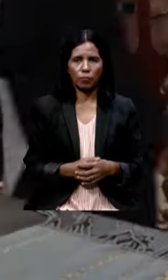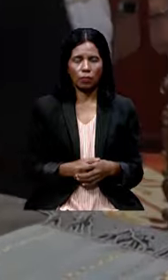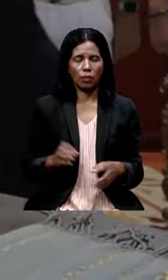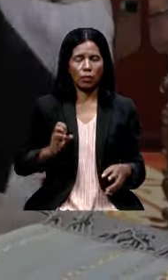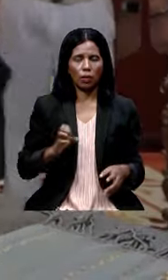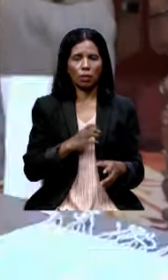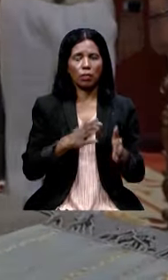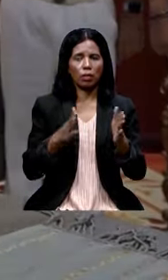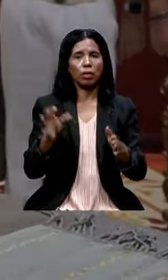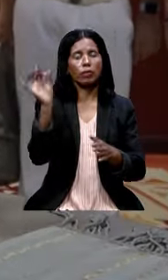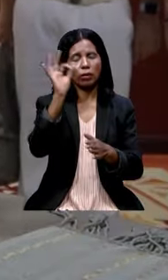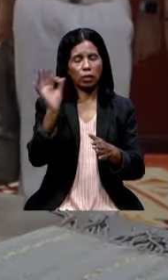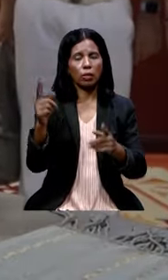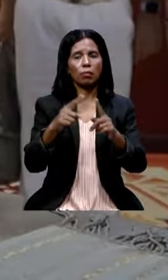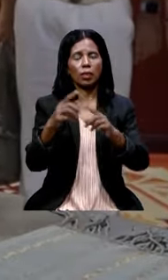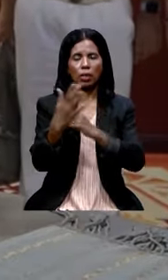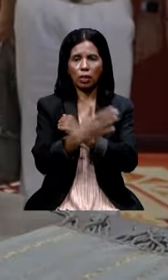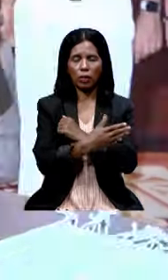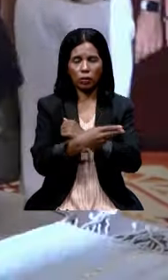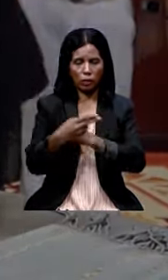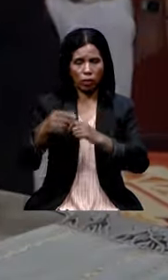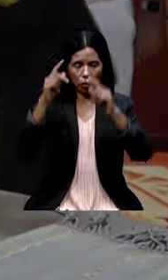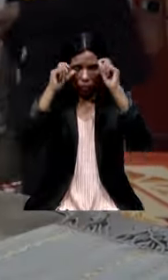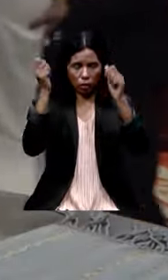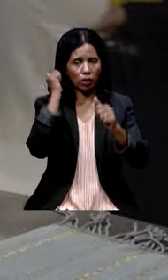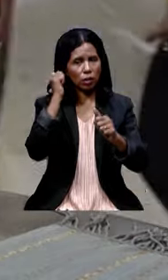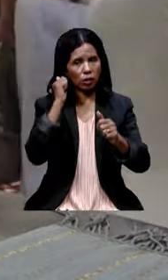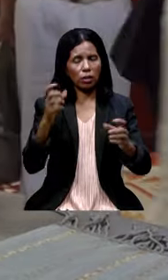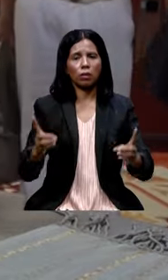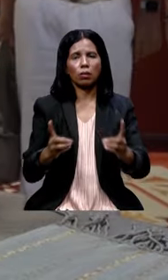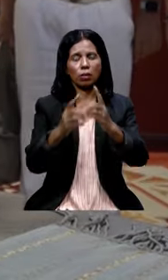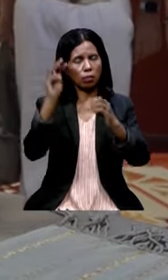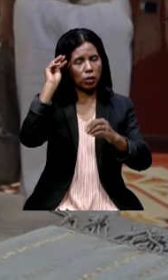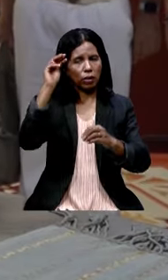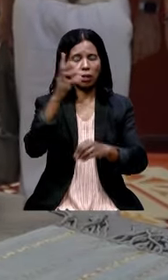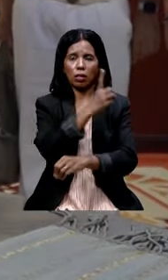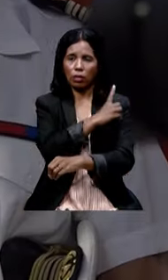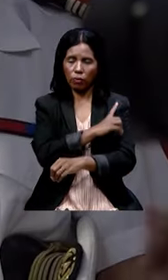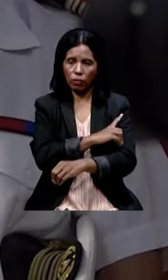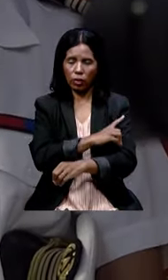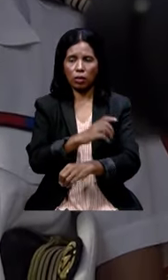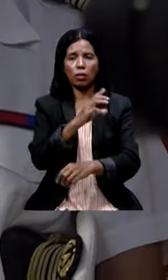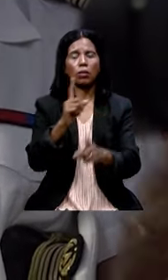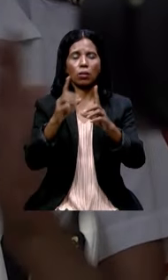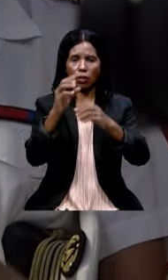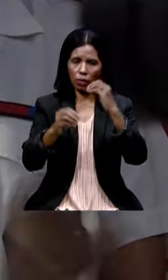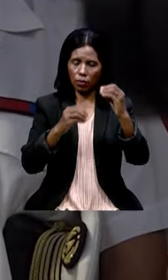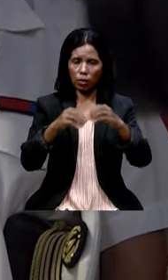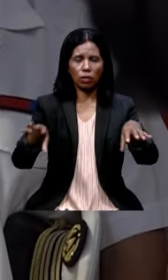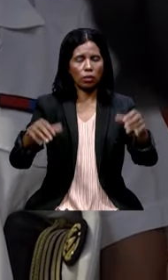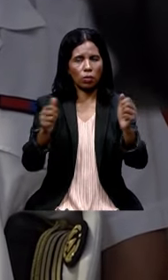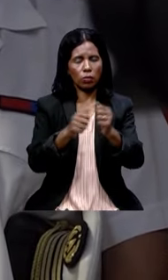Embaixadór Fransa ba Indonesia Timor-Leste no ASEAN asorumalu ho Ministru Defeza Almirante Donasiano Costa Gomes hodi koalia konaba kooperasaun